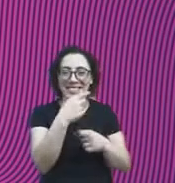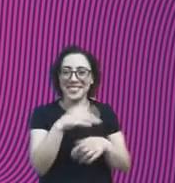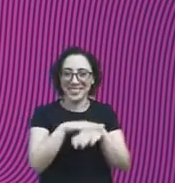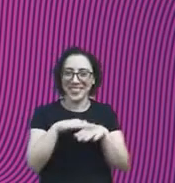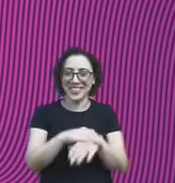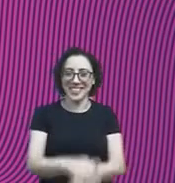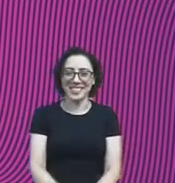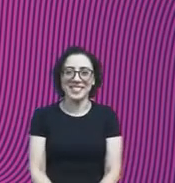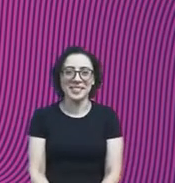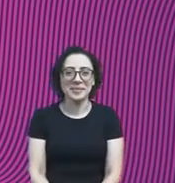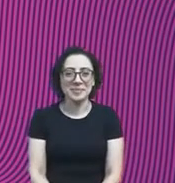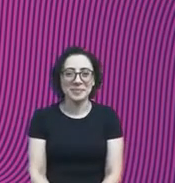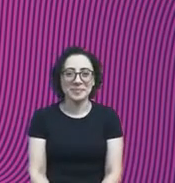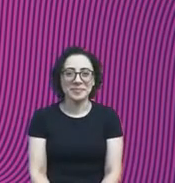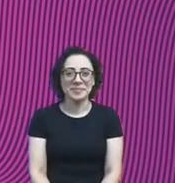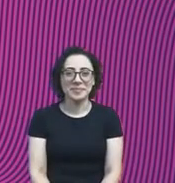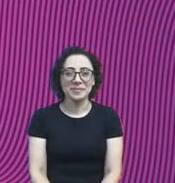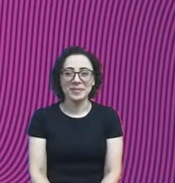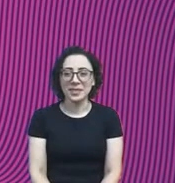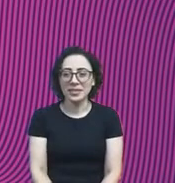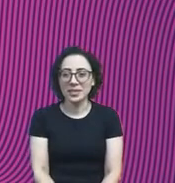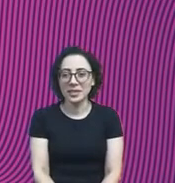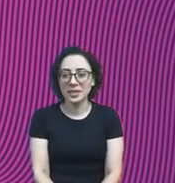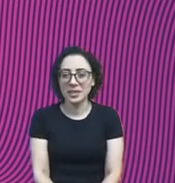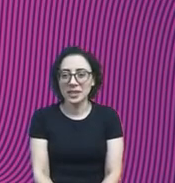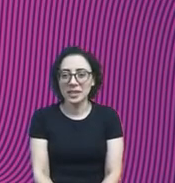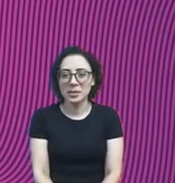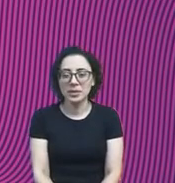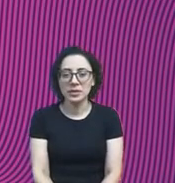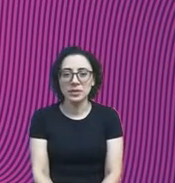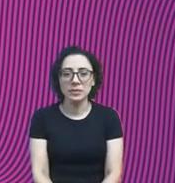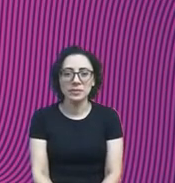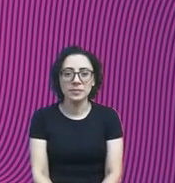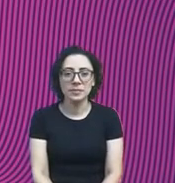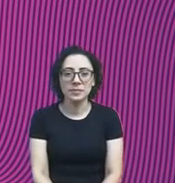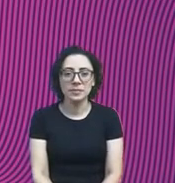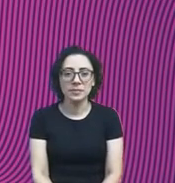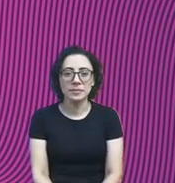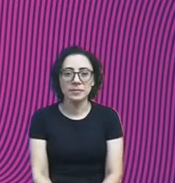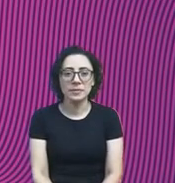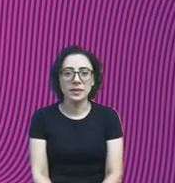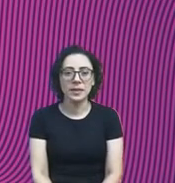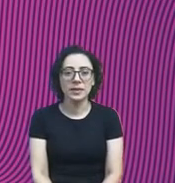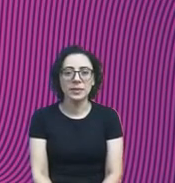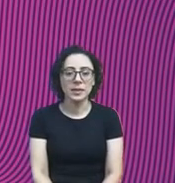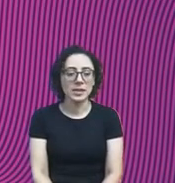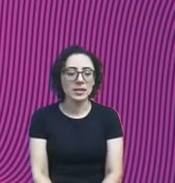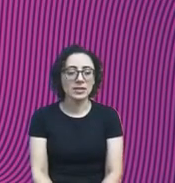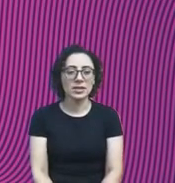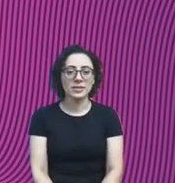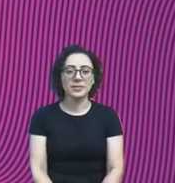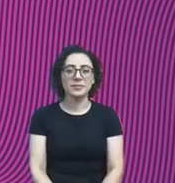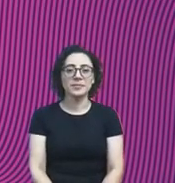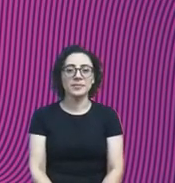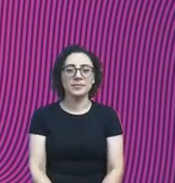Vai lá, Brito, vai lá. Dois comentários sobre os comentários do Renato. Primeiro, nós temos